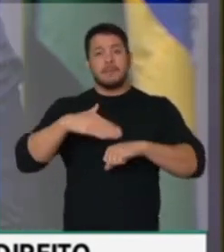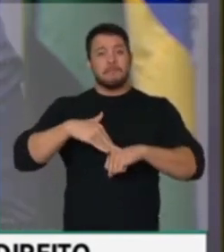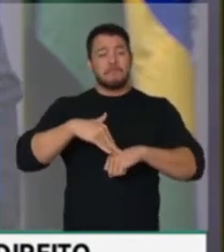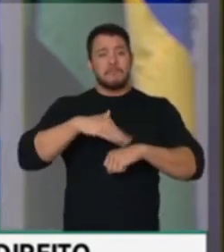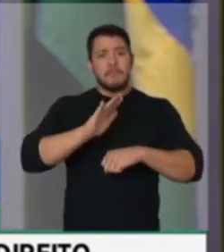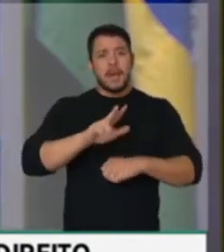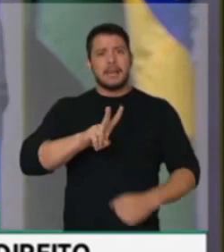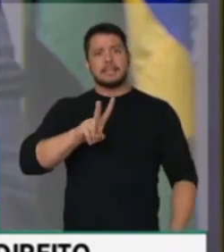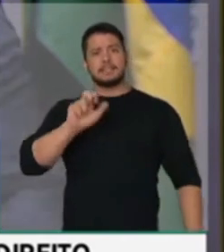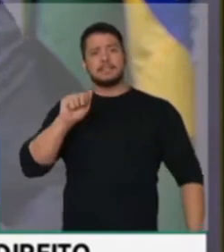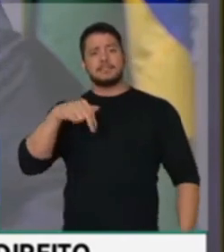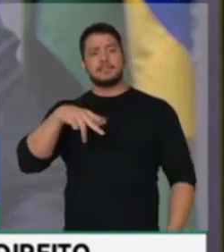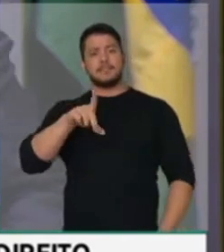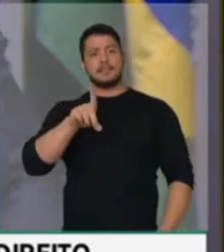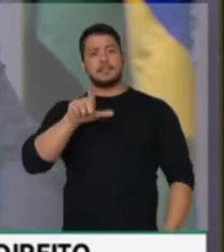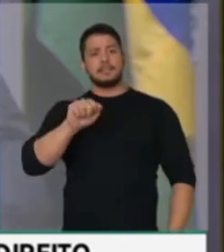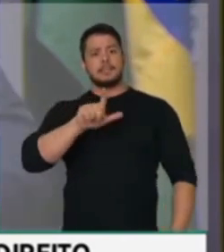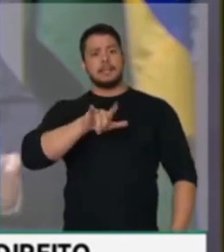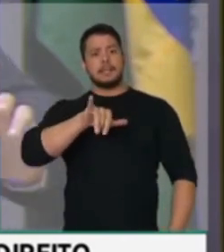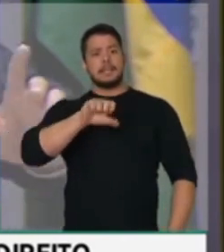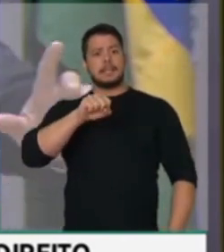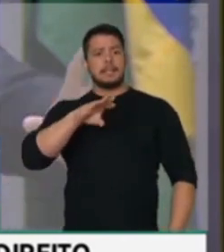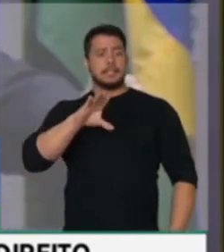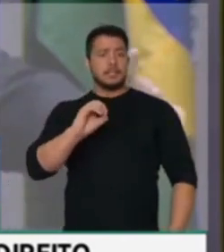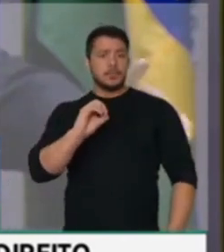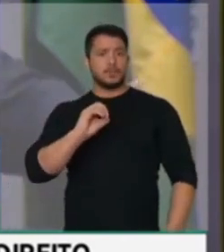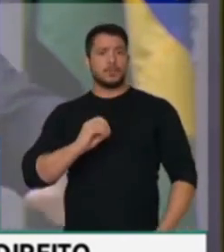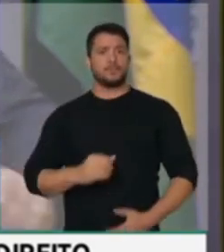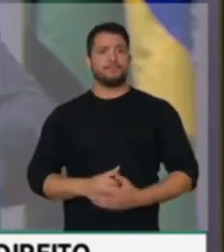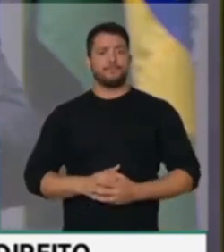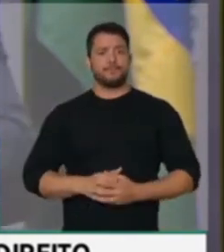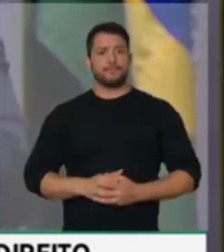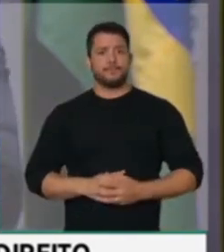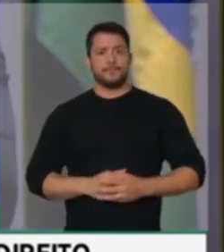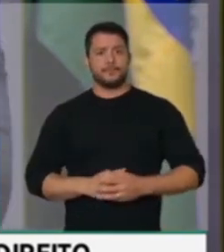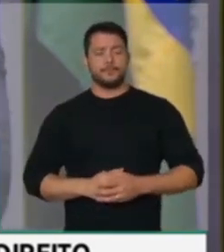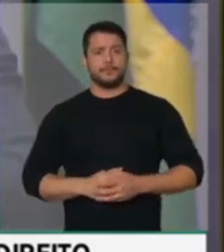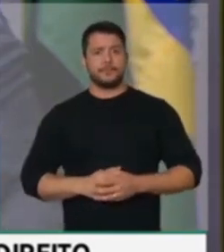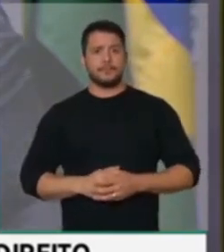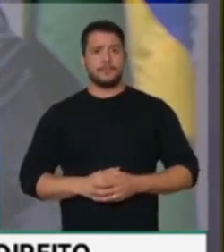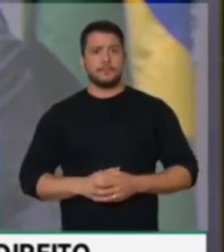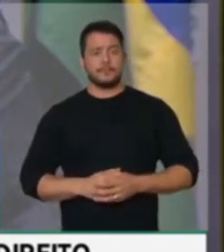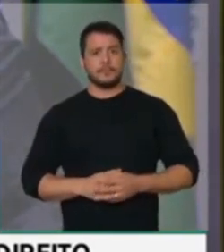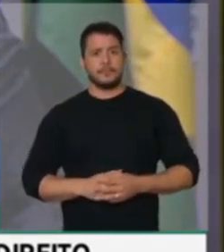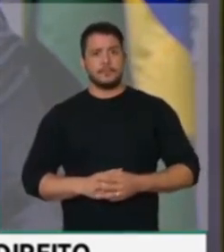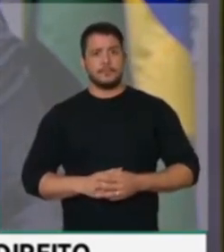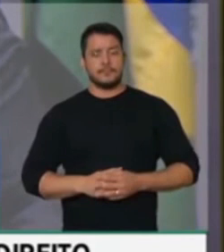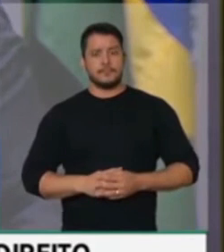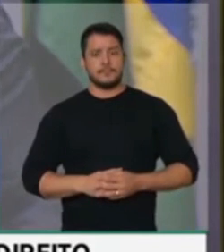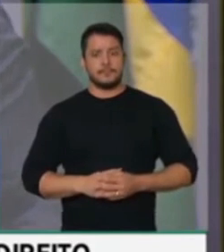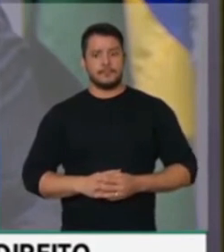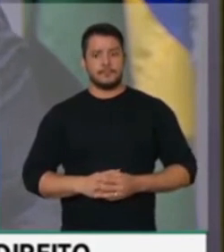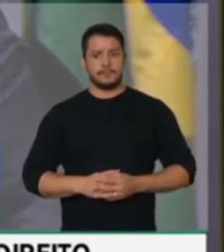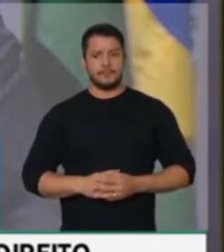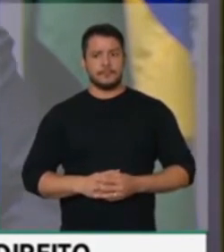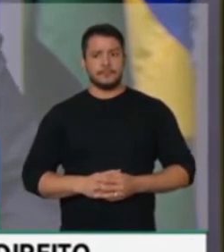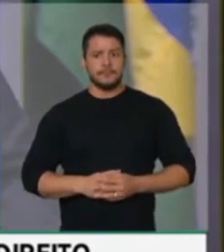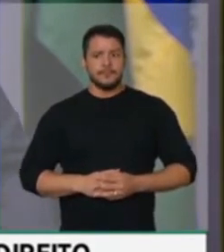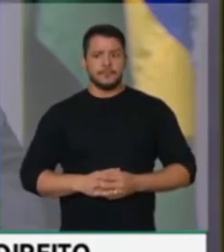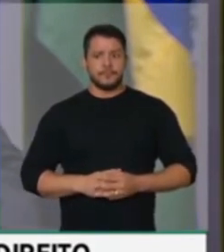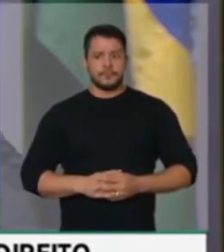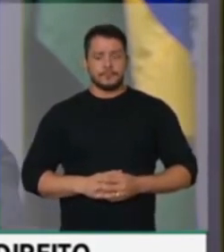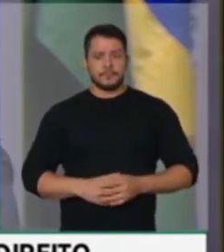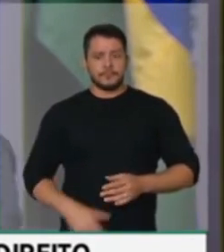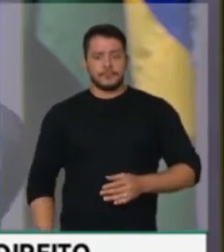terrorismo desses grupos que usam essa argumentação do Estado Democrático de Direito para poder